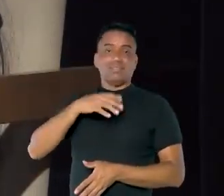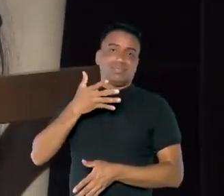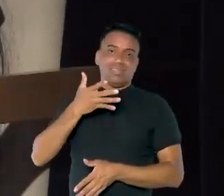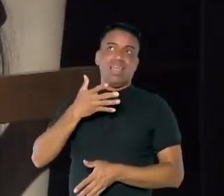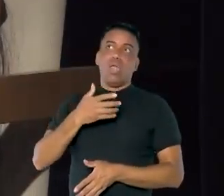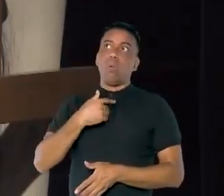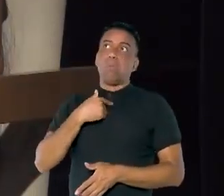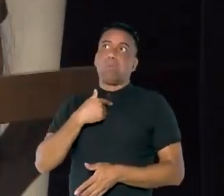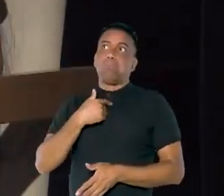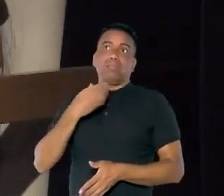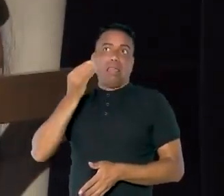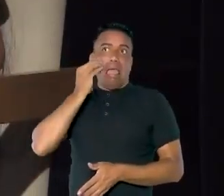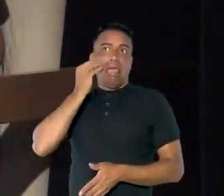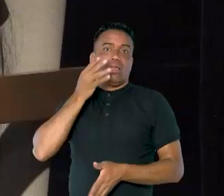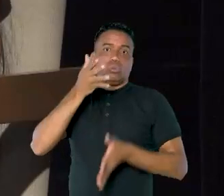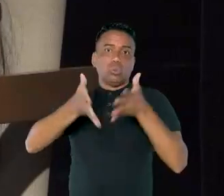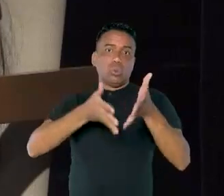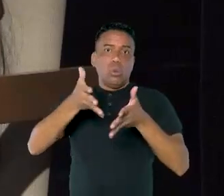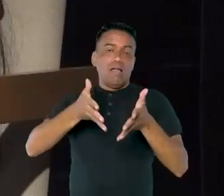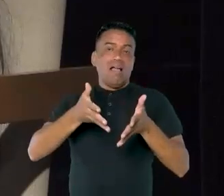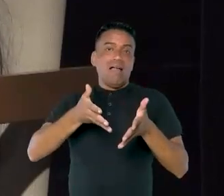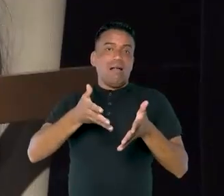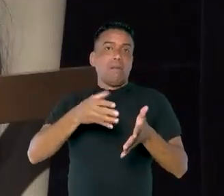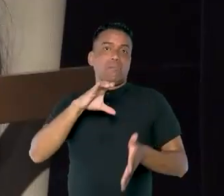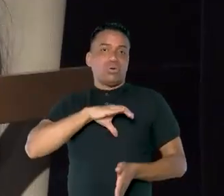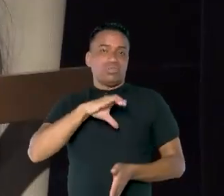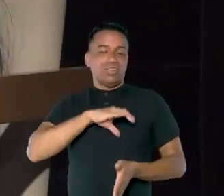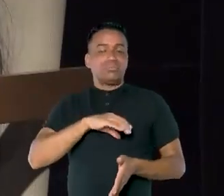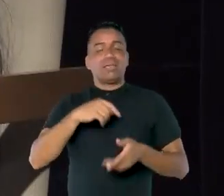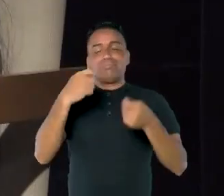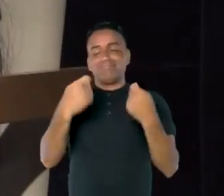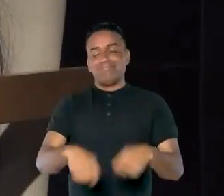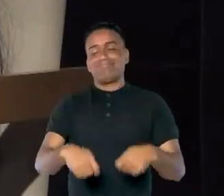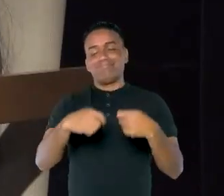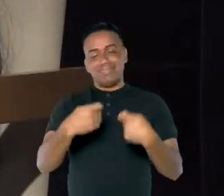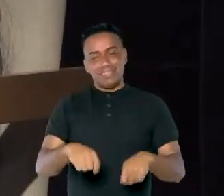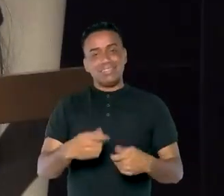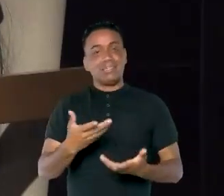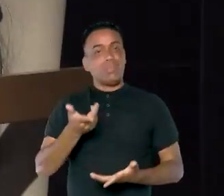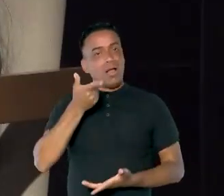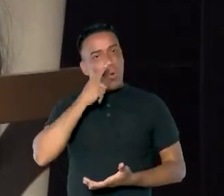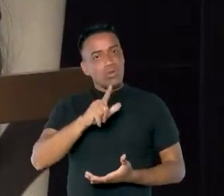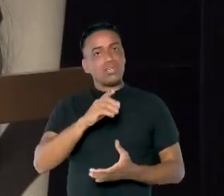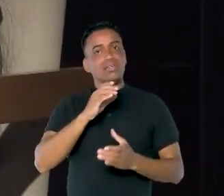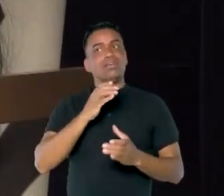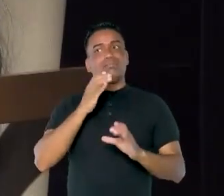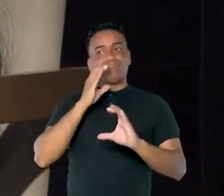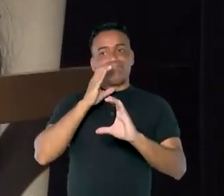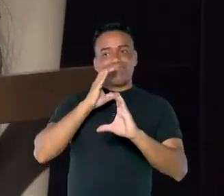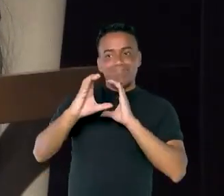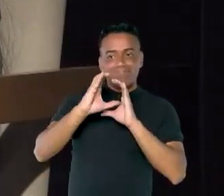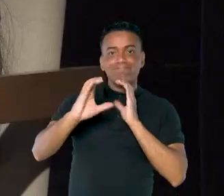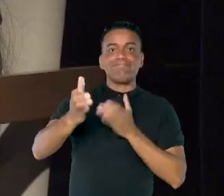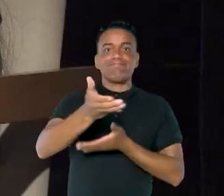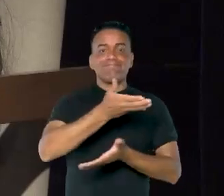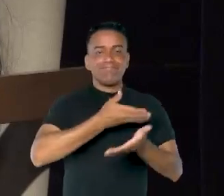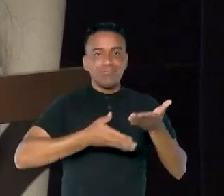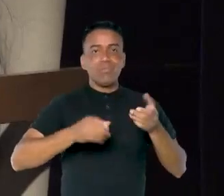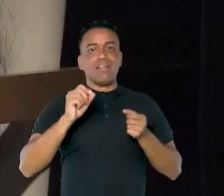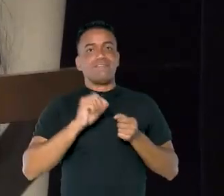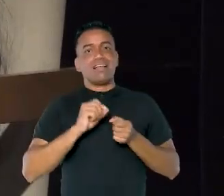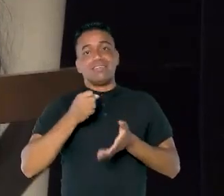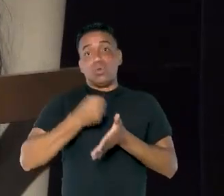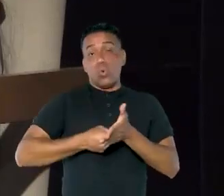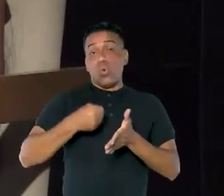eu gaguejo o português, porque é necessário, né, para a gente poder continuar fazendo,